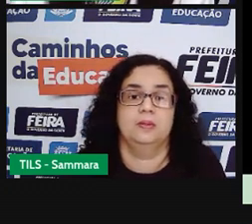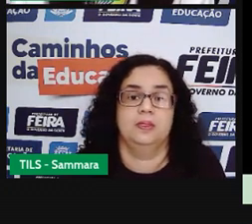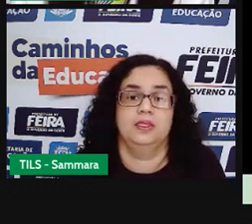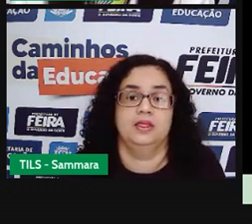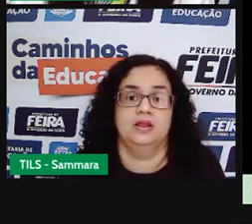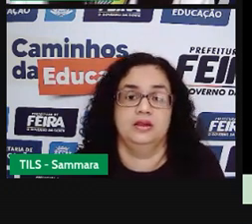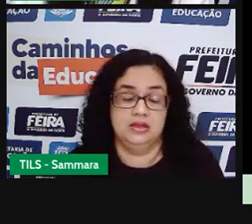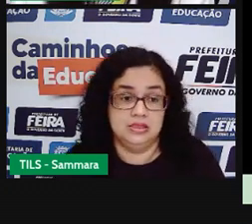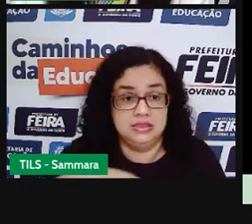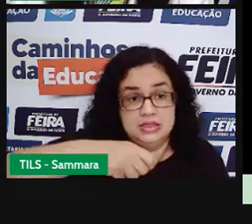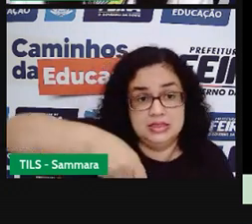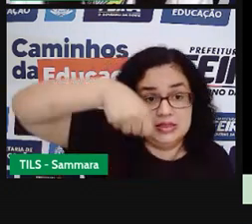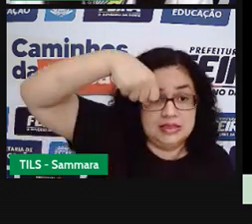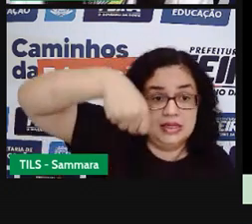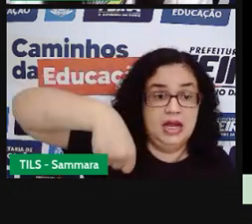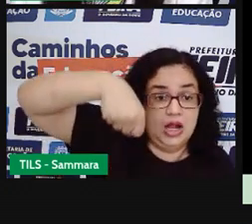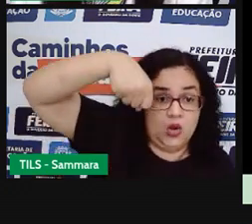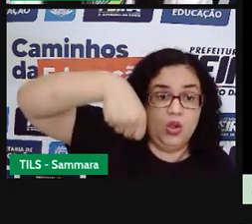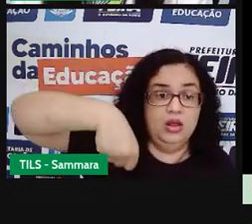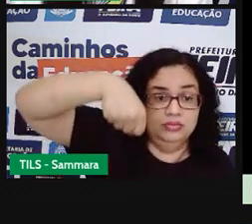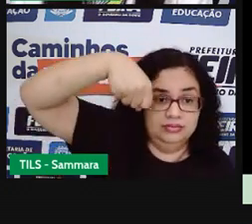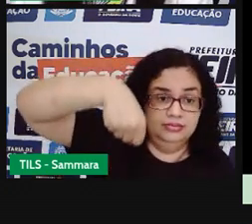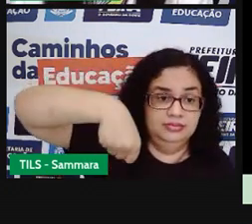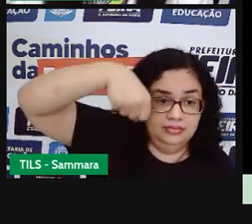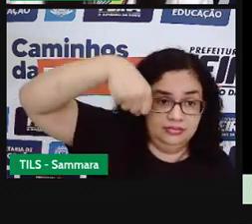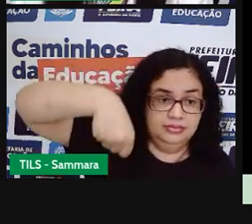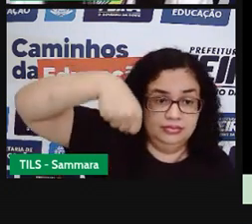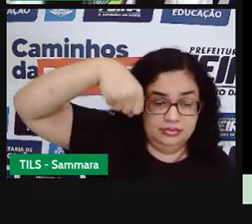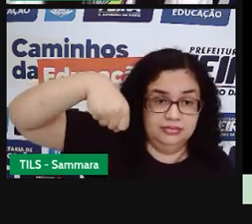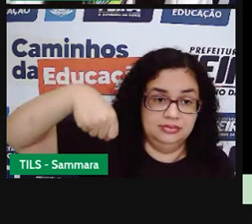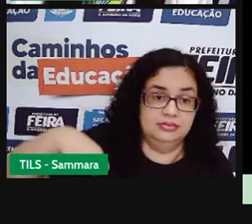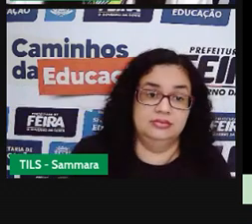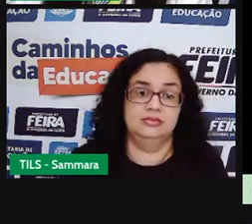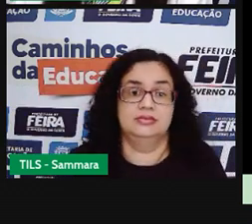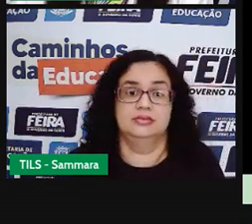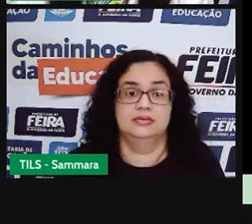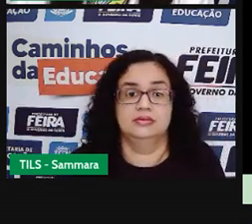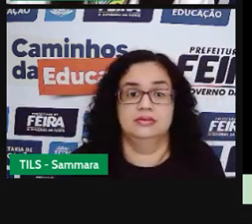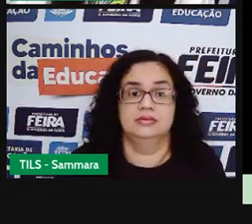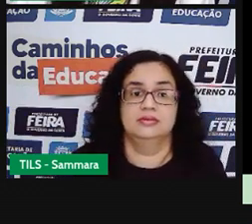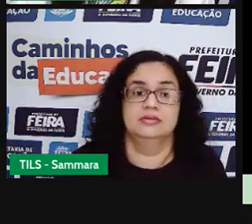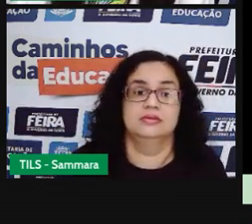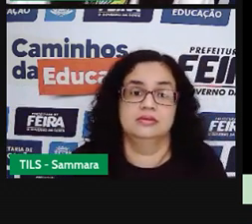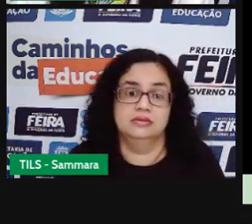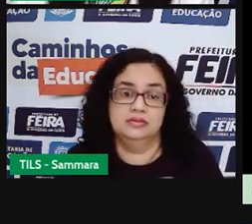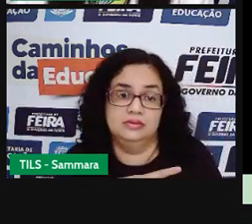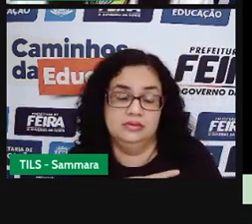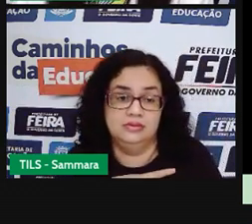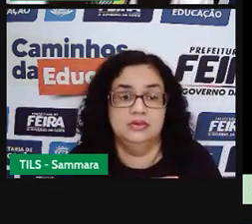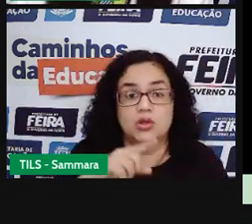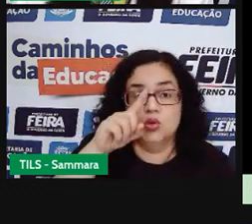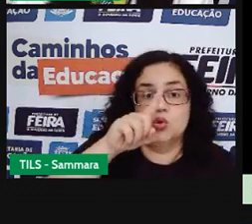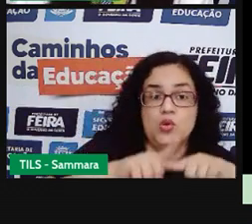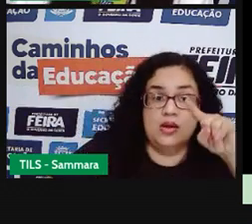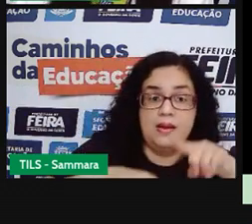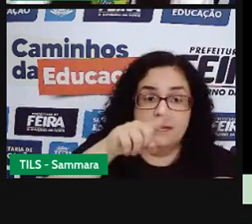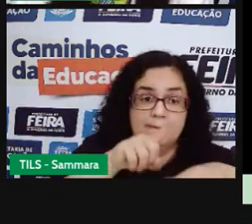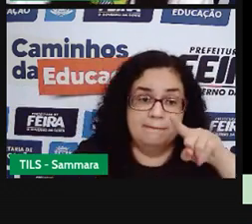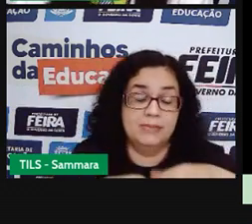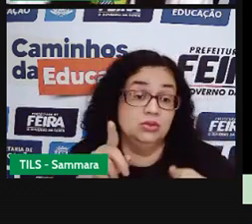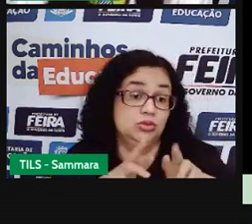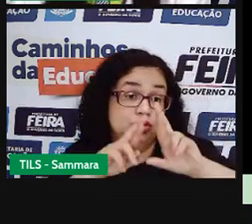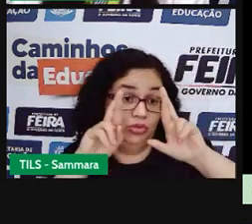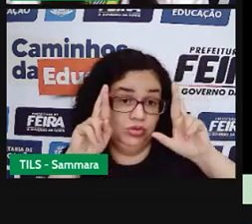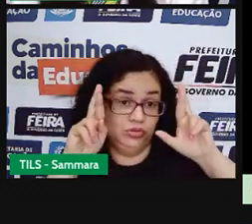ah e também ela sacola Então essas folhas esse rolo E essa sacola né são objetos